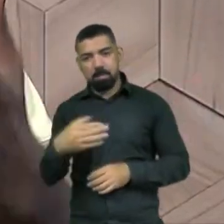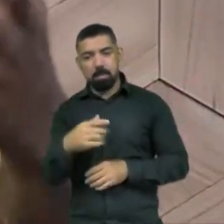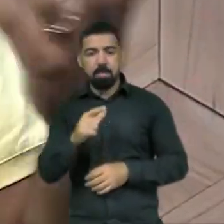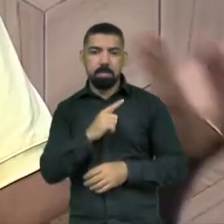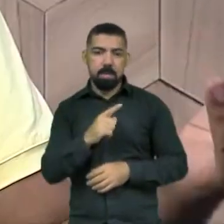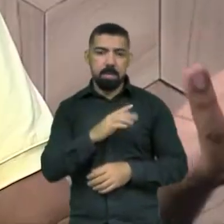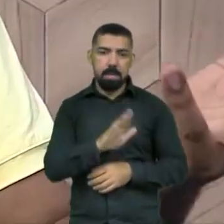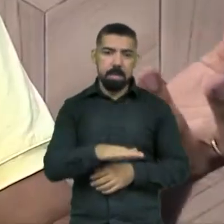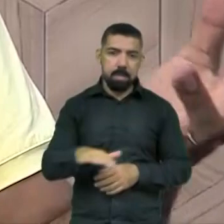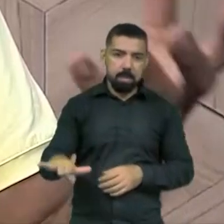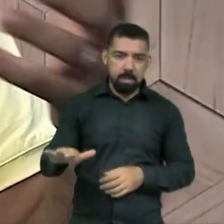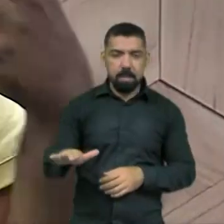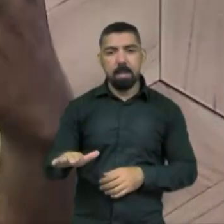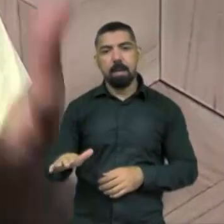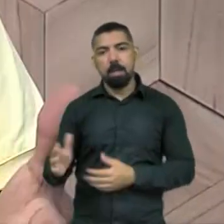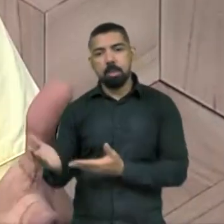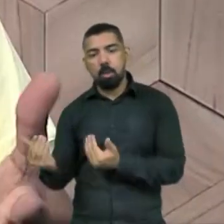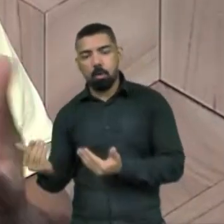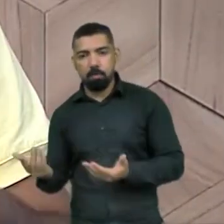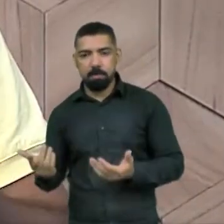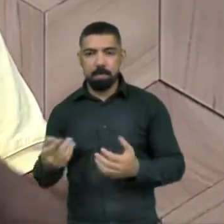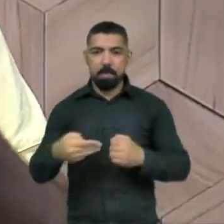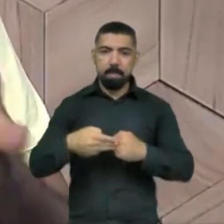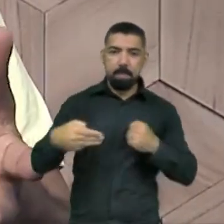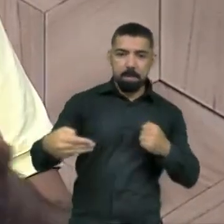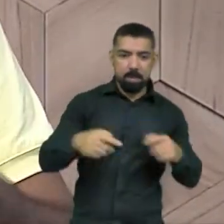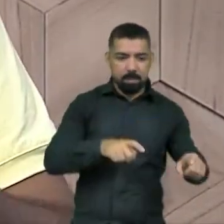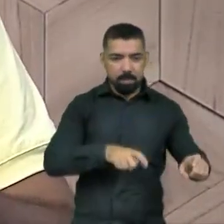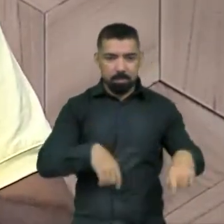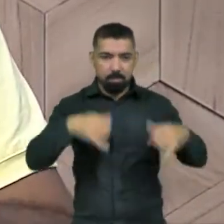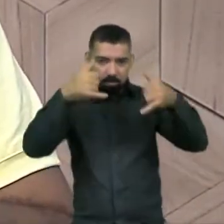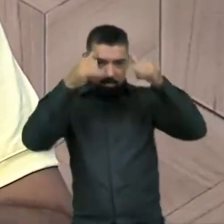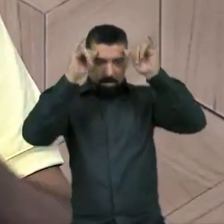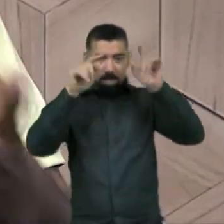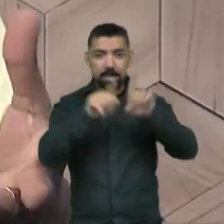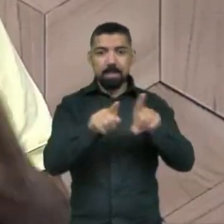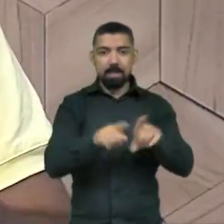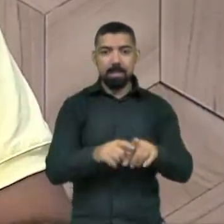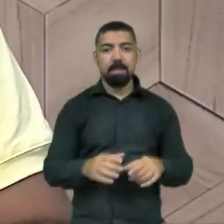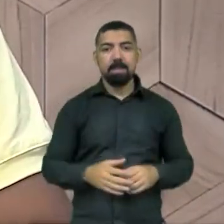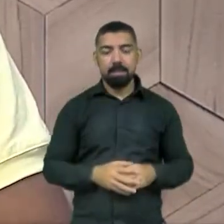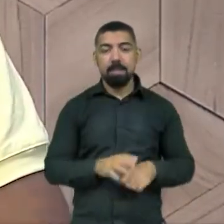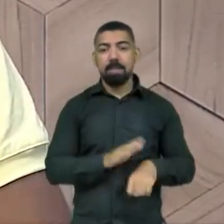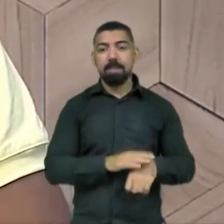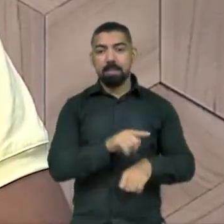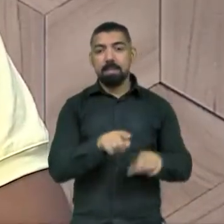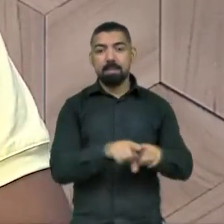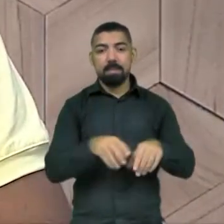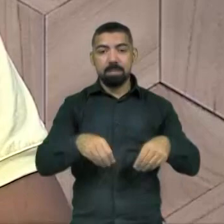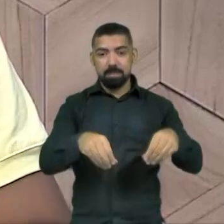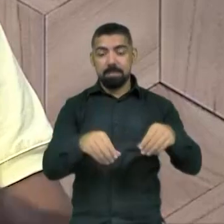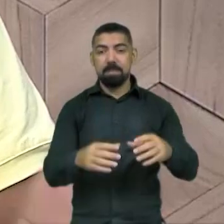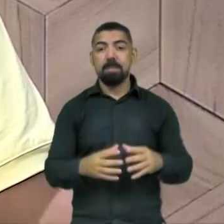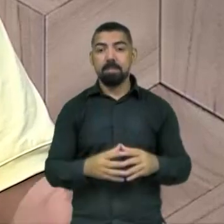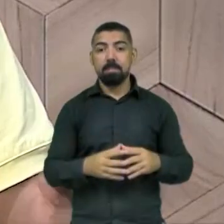mestres, professores, agricultores, vaqueiros, que é a nossa maior tradição da nossa terra.